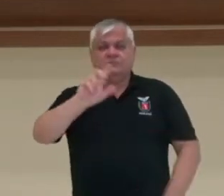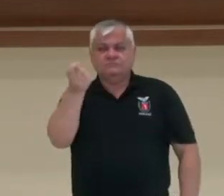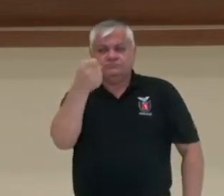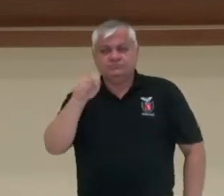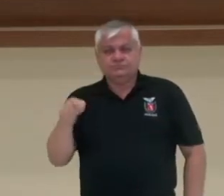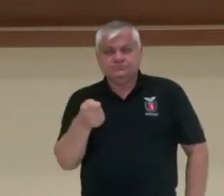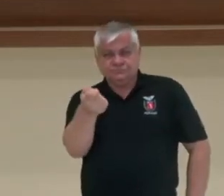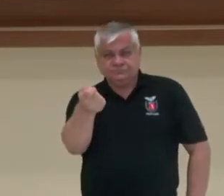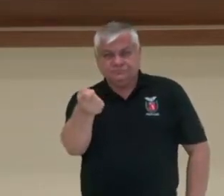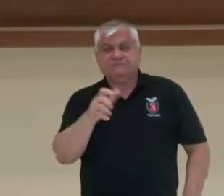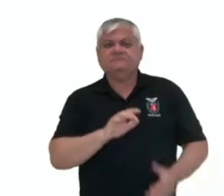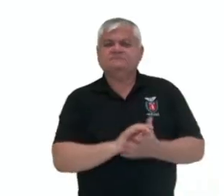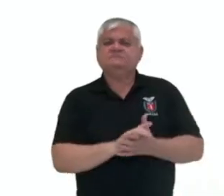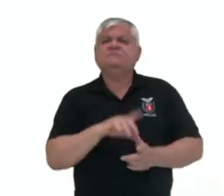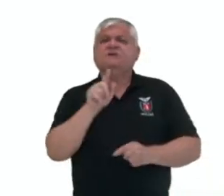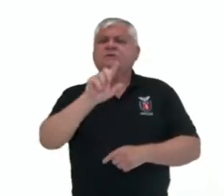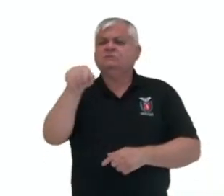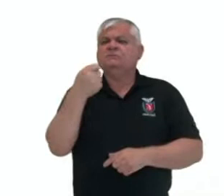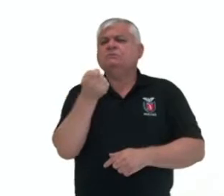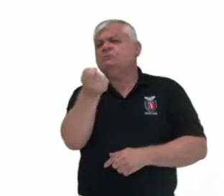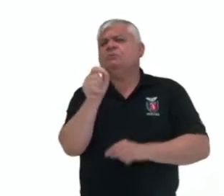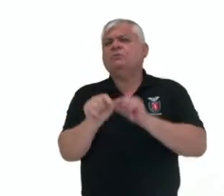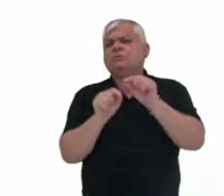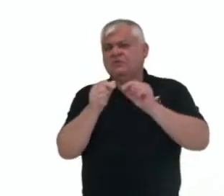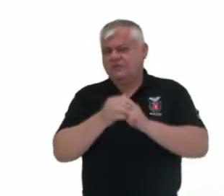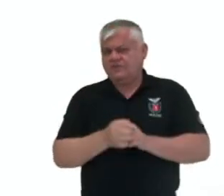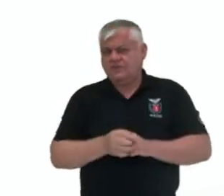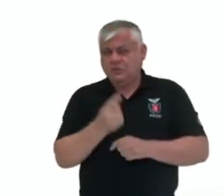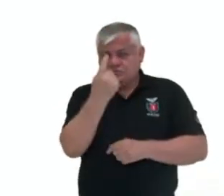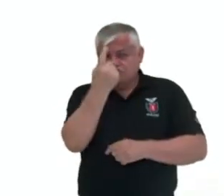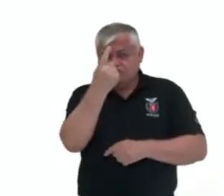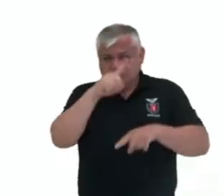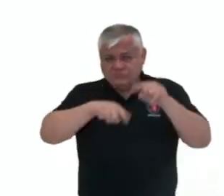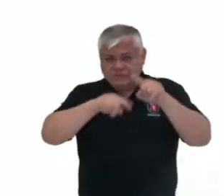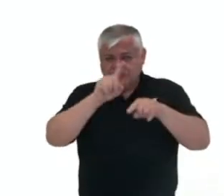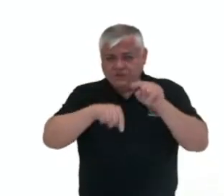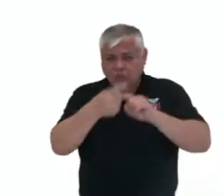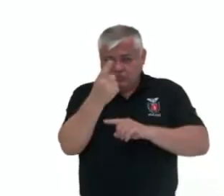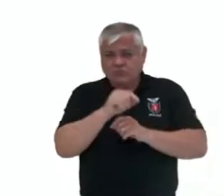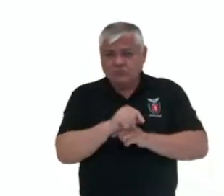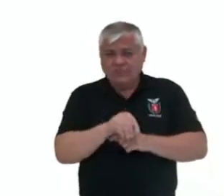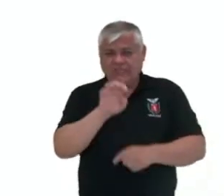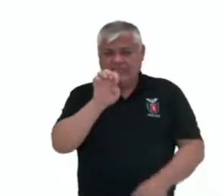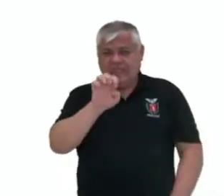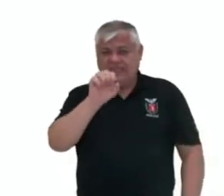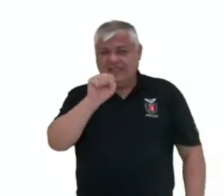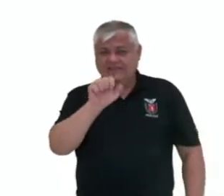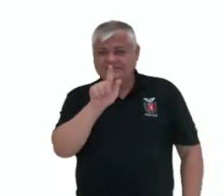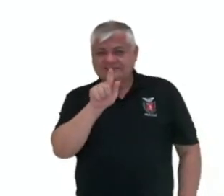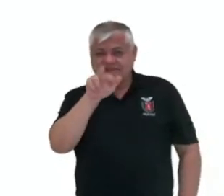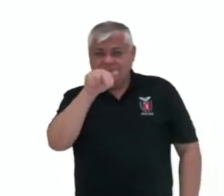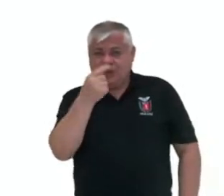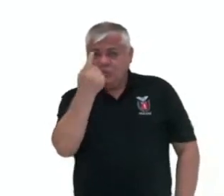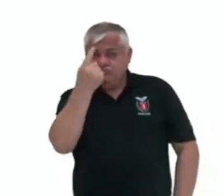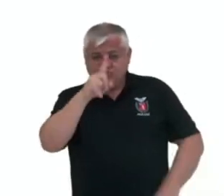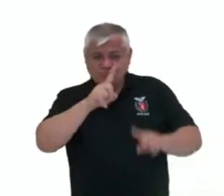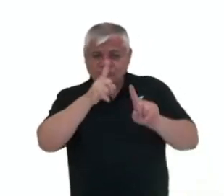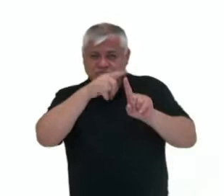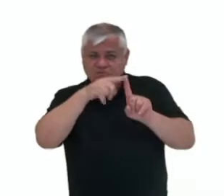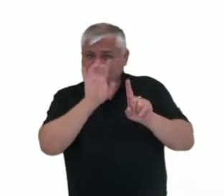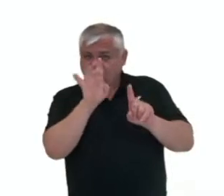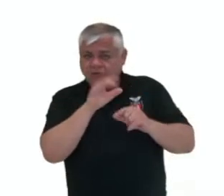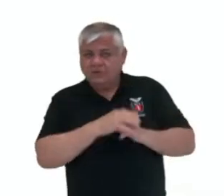esgrima. A esgrima se apropria somente de um tipo de arma? O que vocês acham? Que é utilizado só um tipo de arma para lutar a